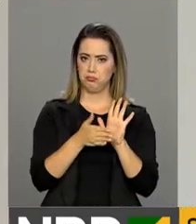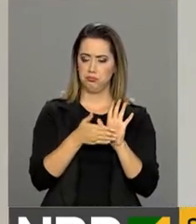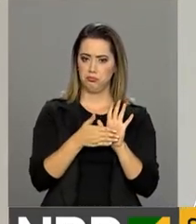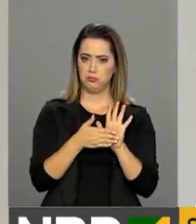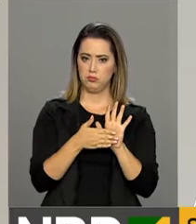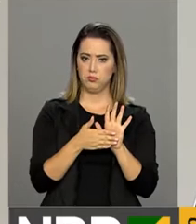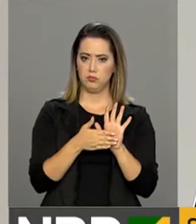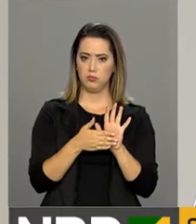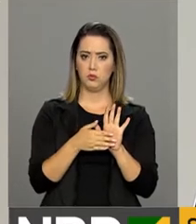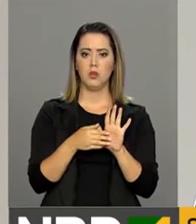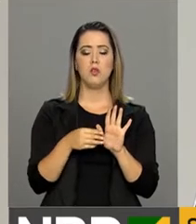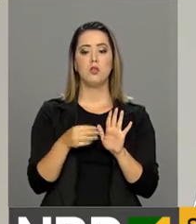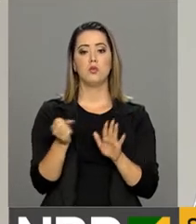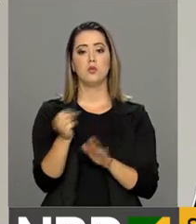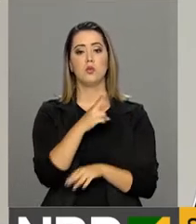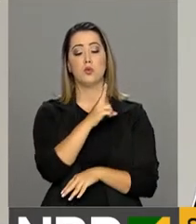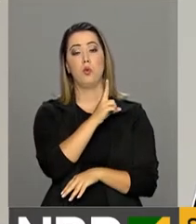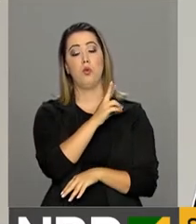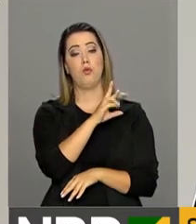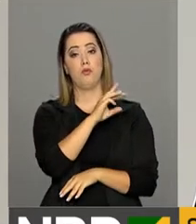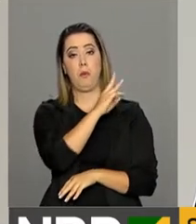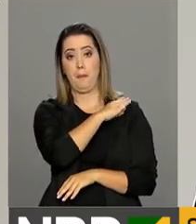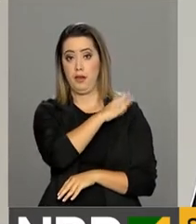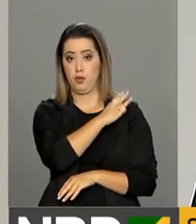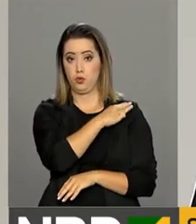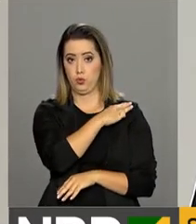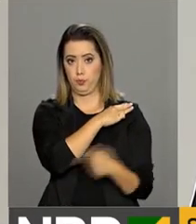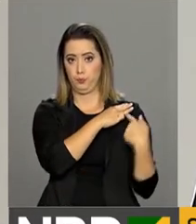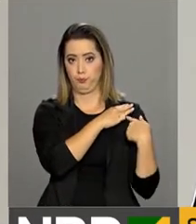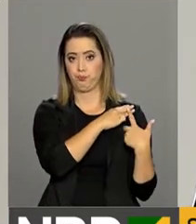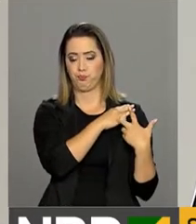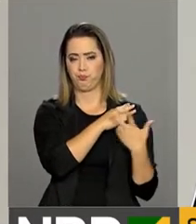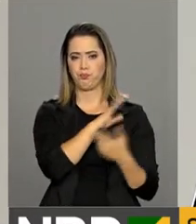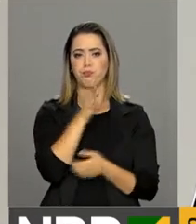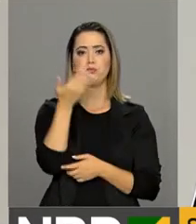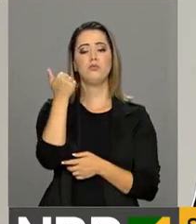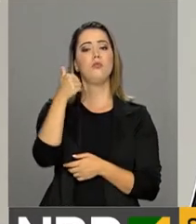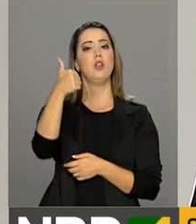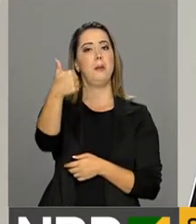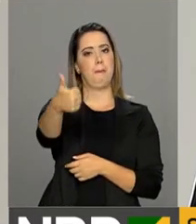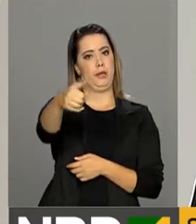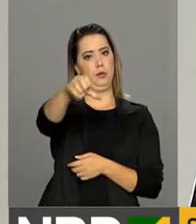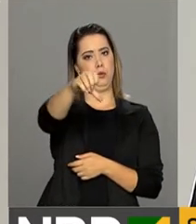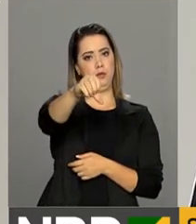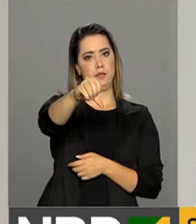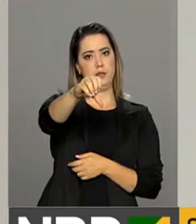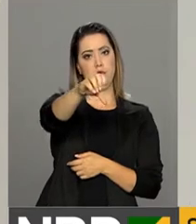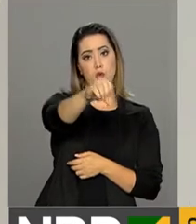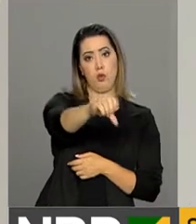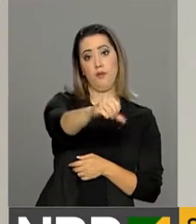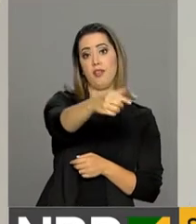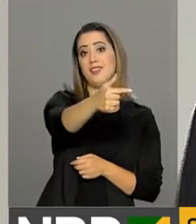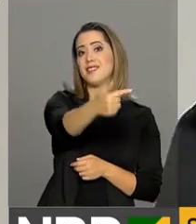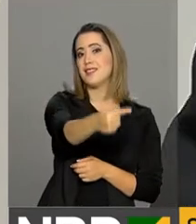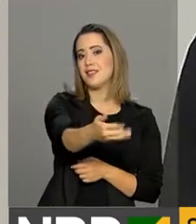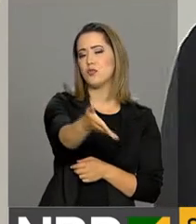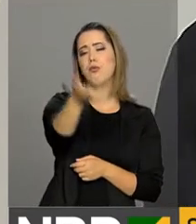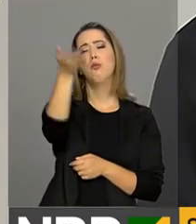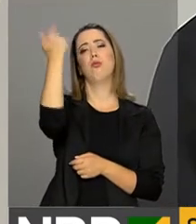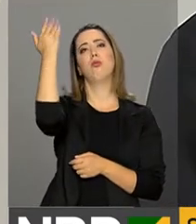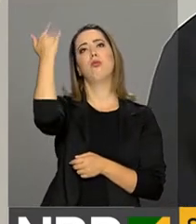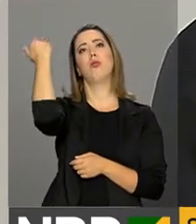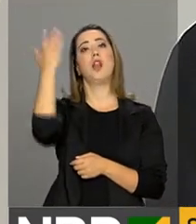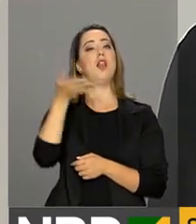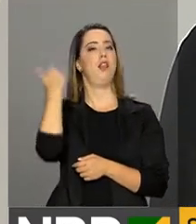da reforma do ensino médio repito eu em 97 e 1997 já se falava na reforma